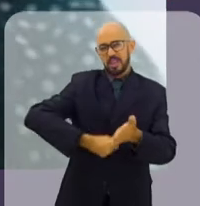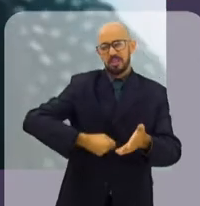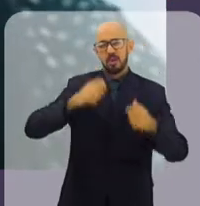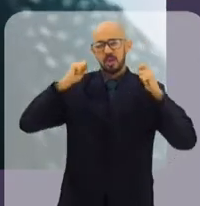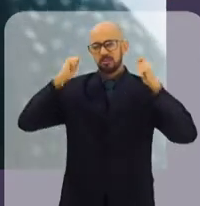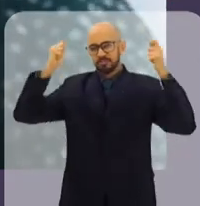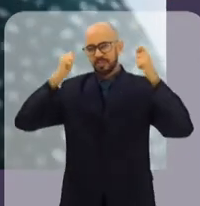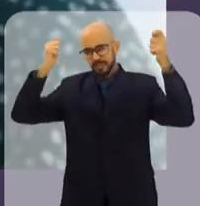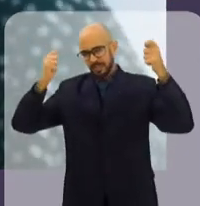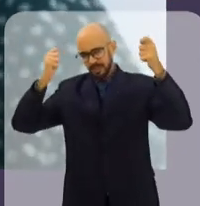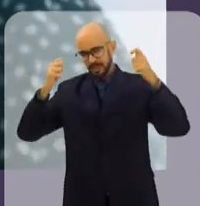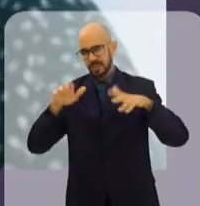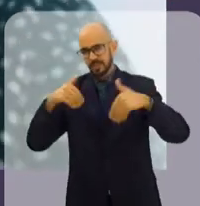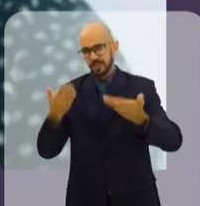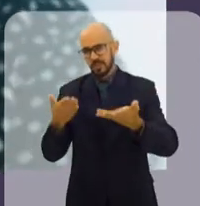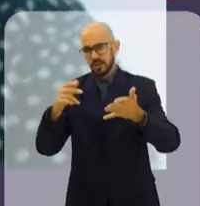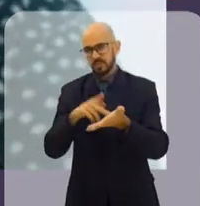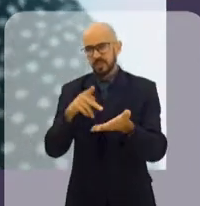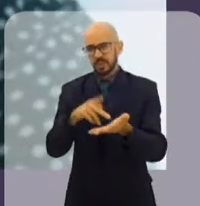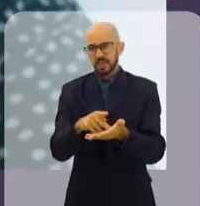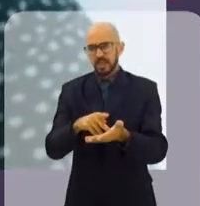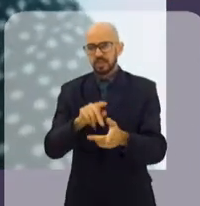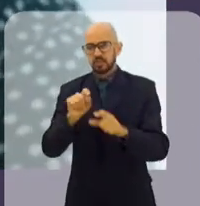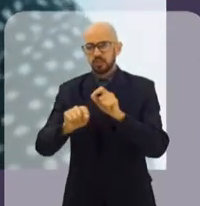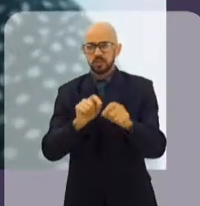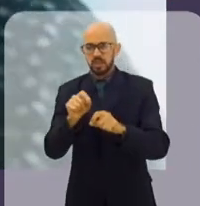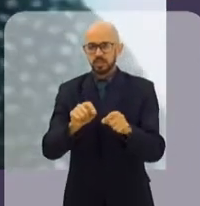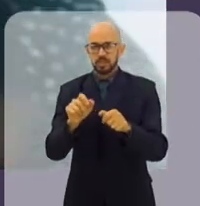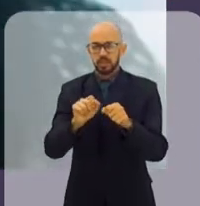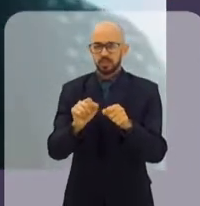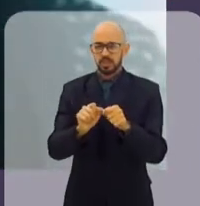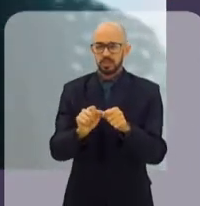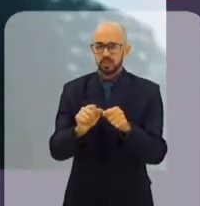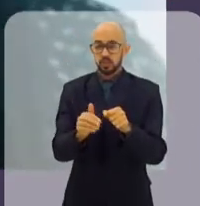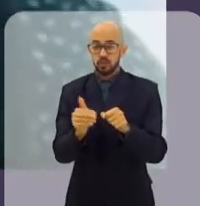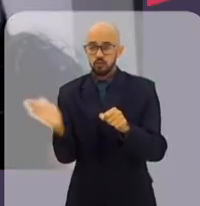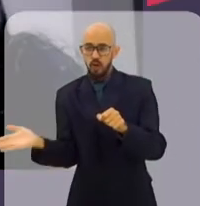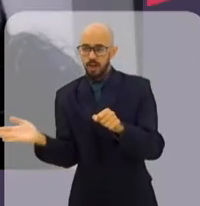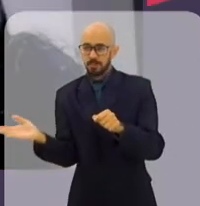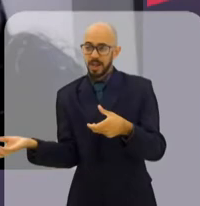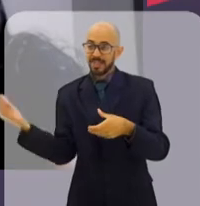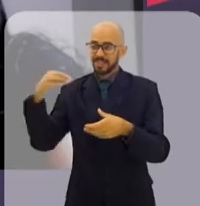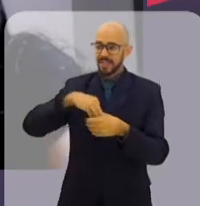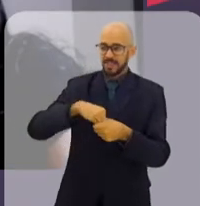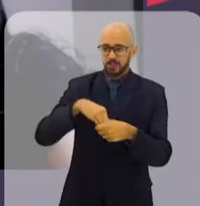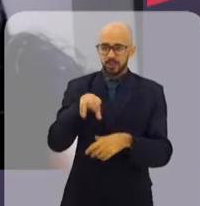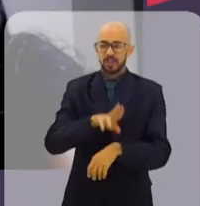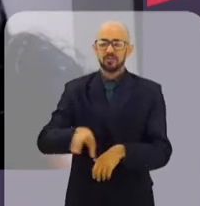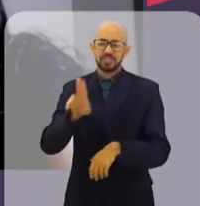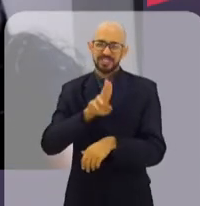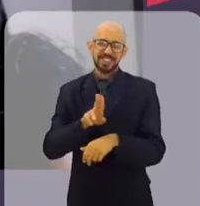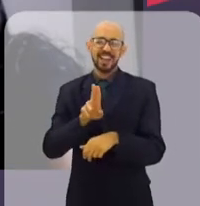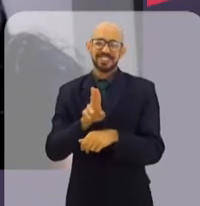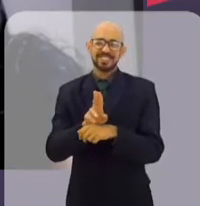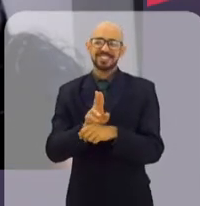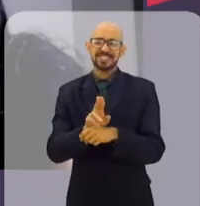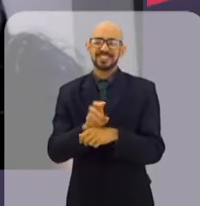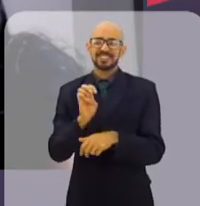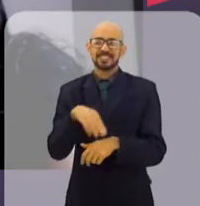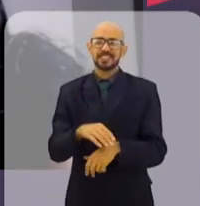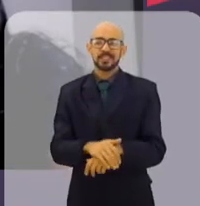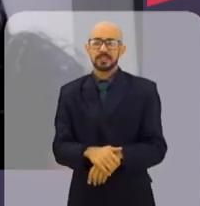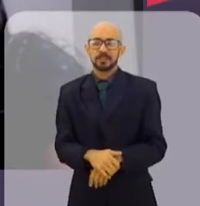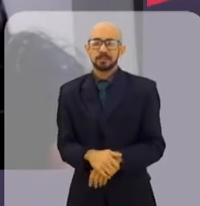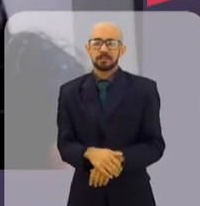de fora para dentro. Na verdade, a gente está levando coisas de fora para dentro da universidade e acaba fazendo esse intercâmbio